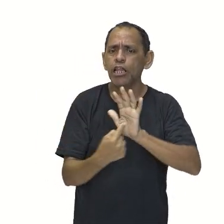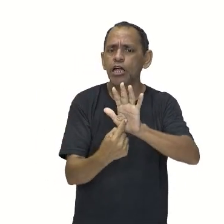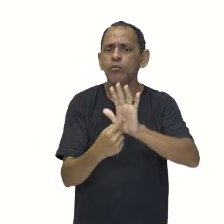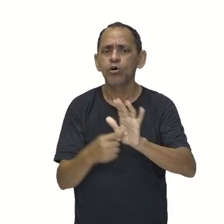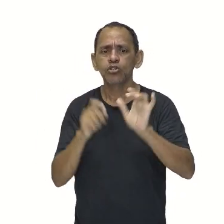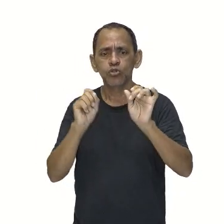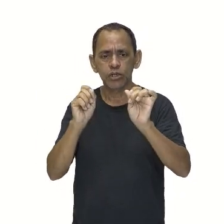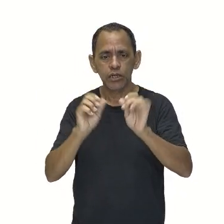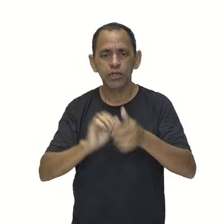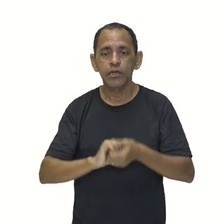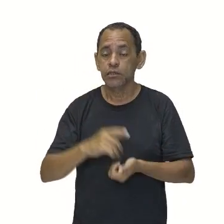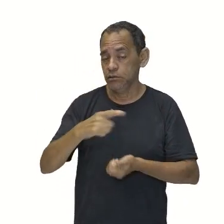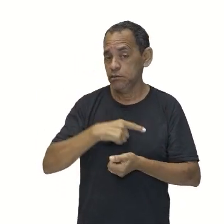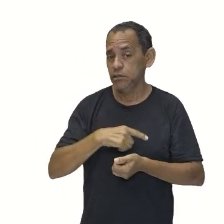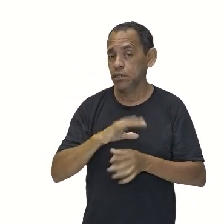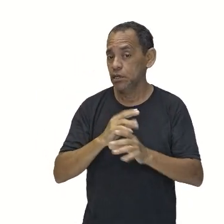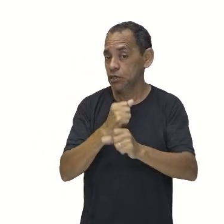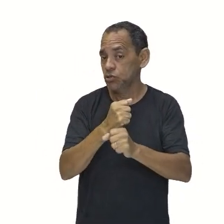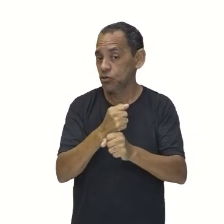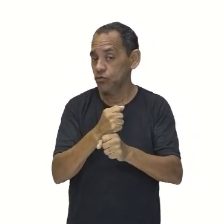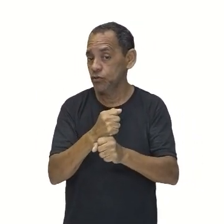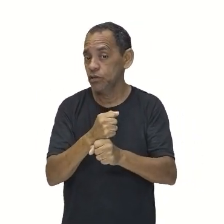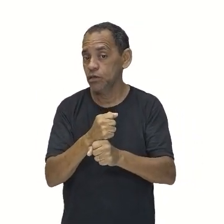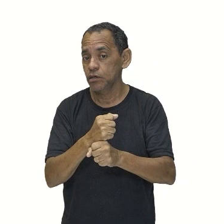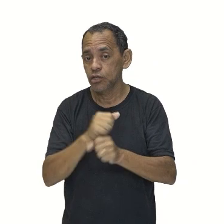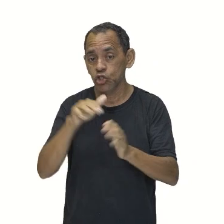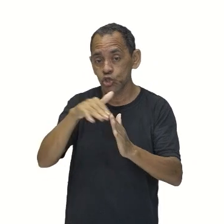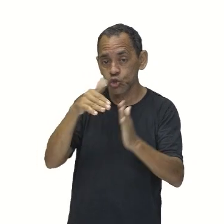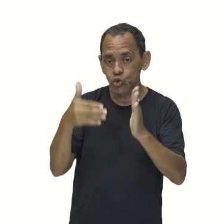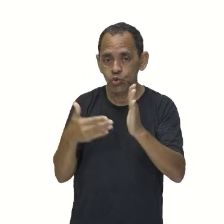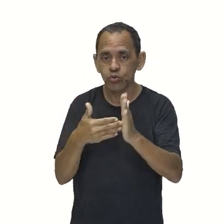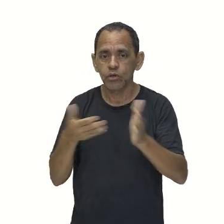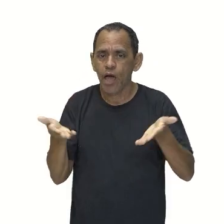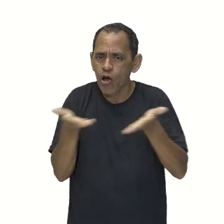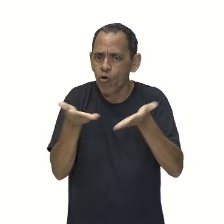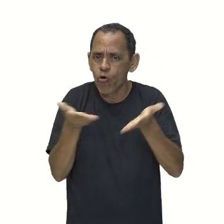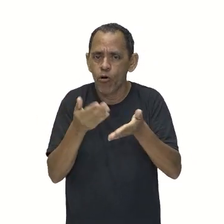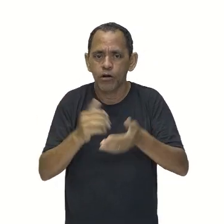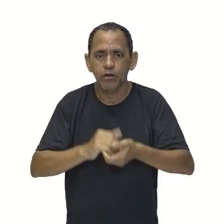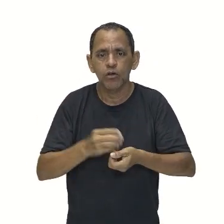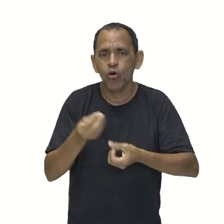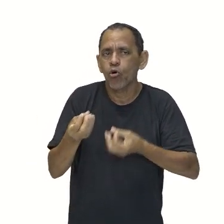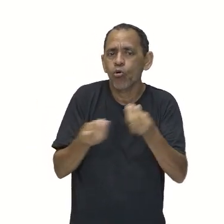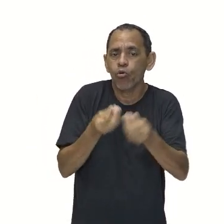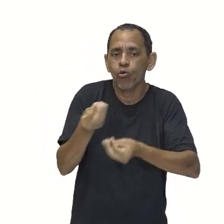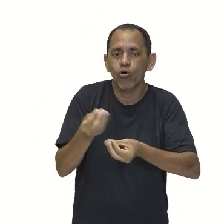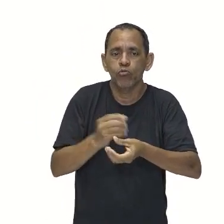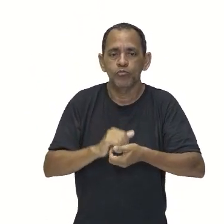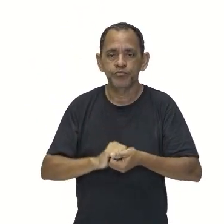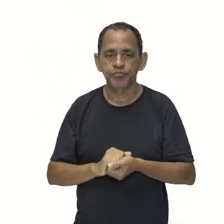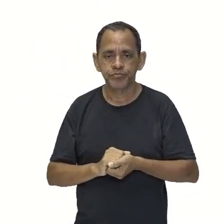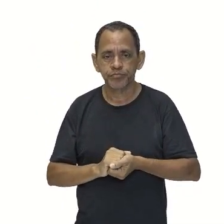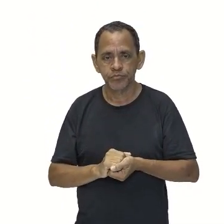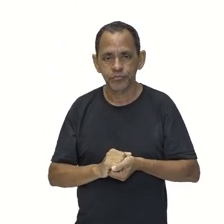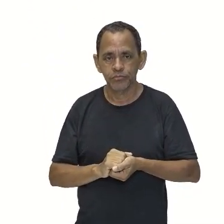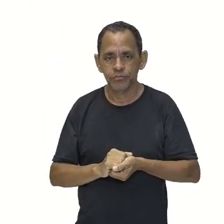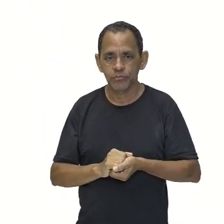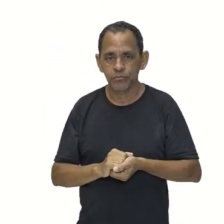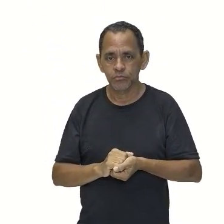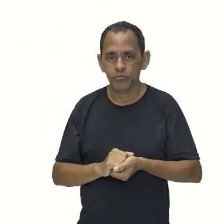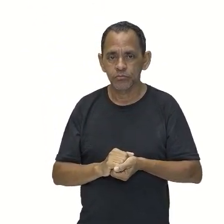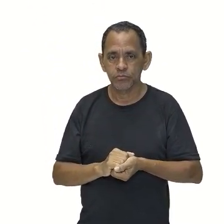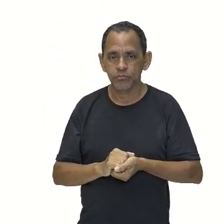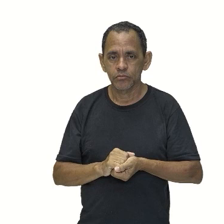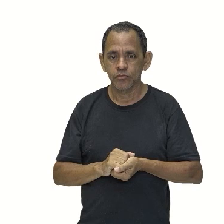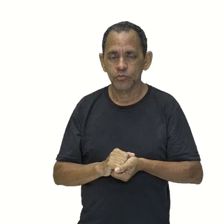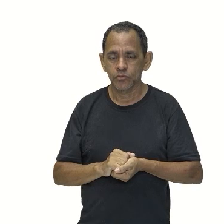aqui. Muito bem. Agora, para nós calcularmos o